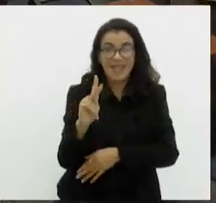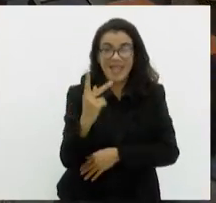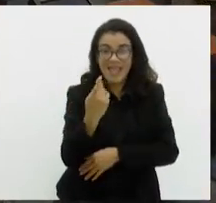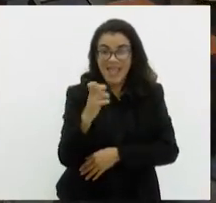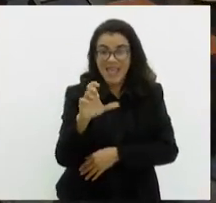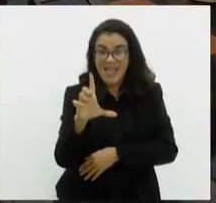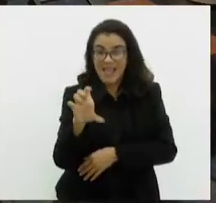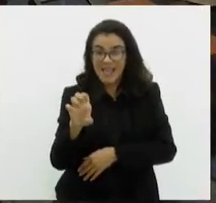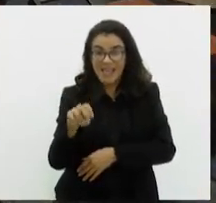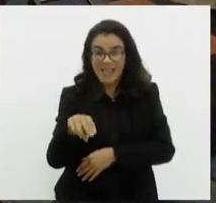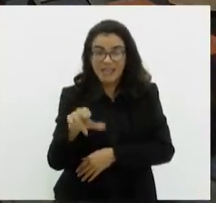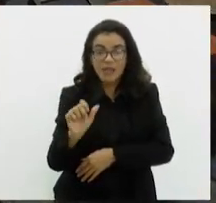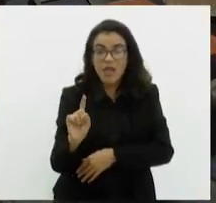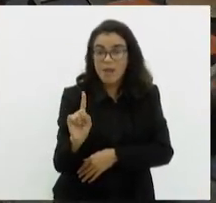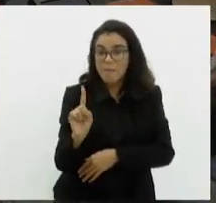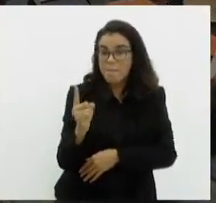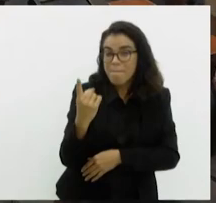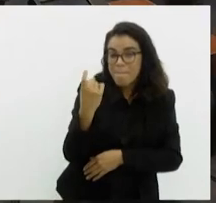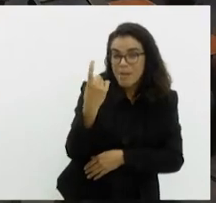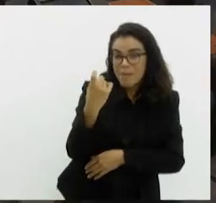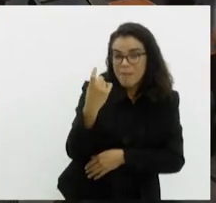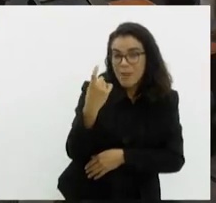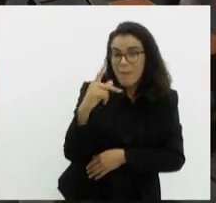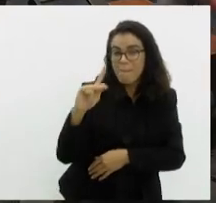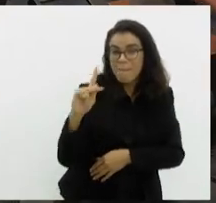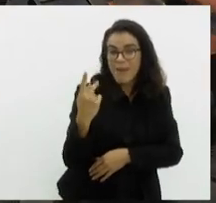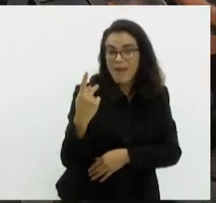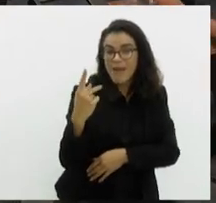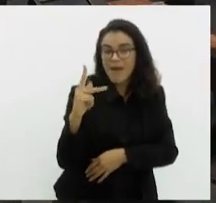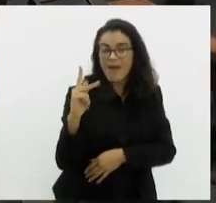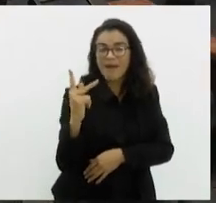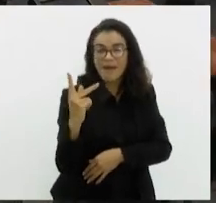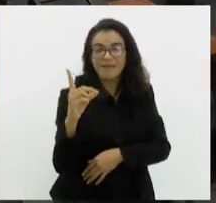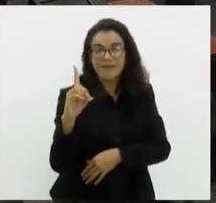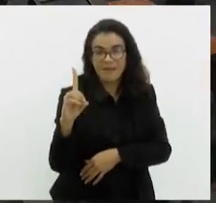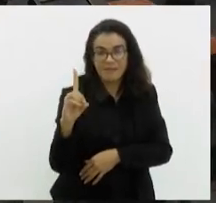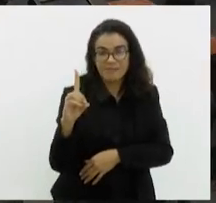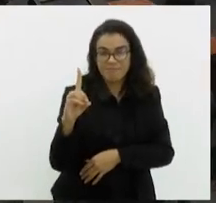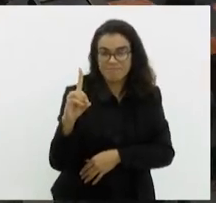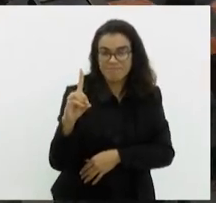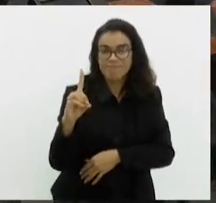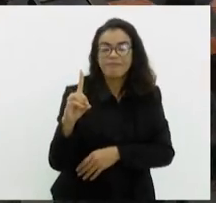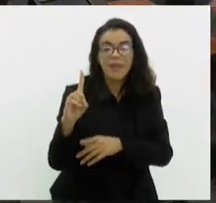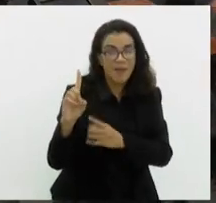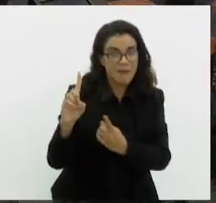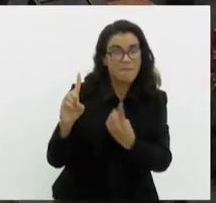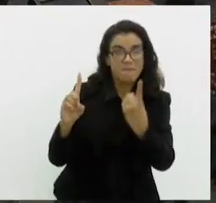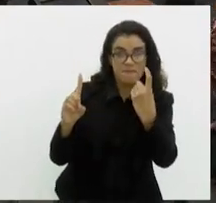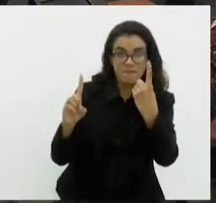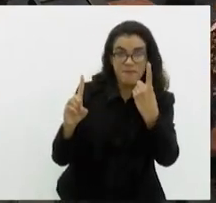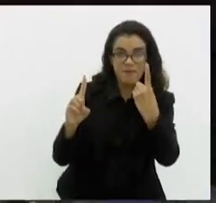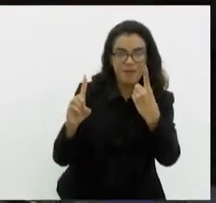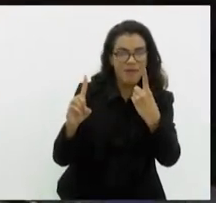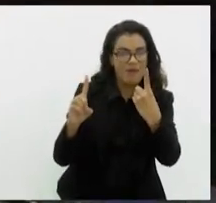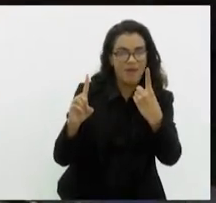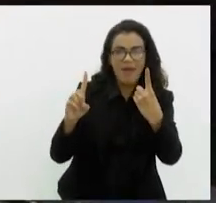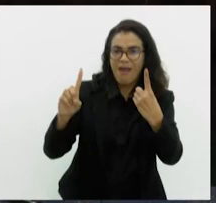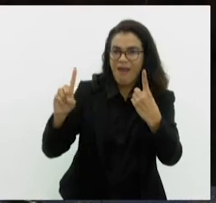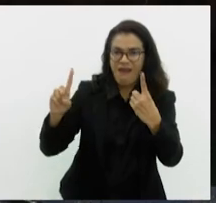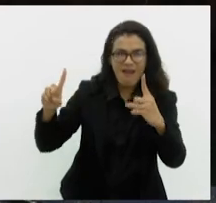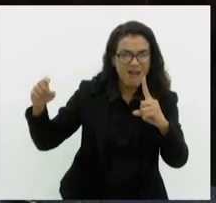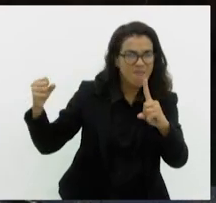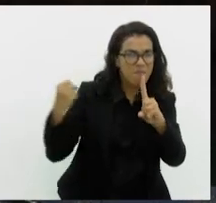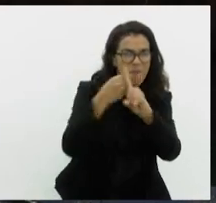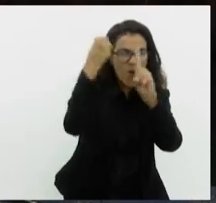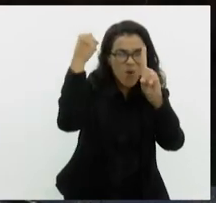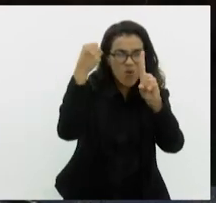primeira professora negra pós-doc que nós temos. Ela foi a primeira, ela furou a bolha da invisibilidade